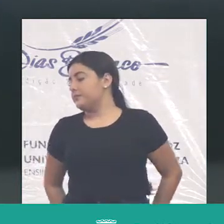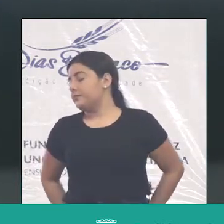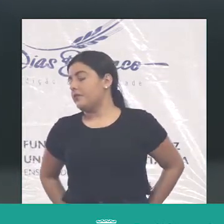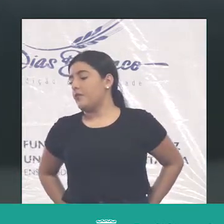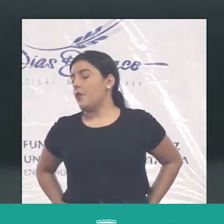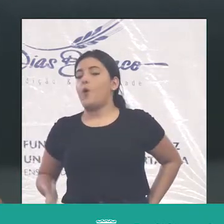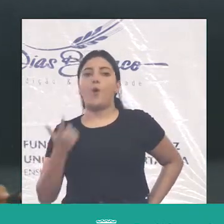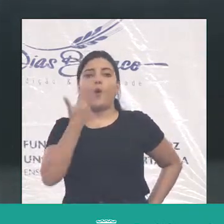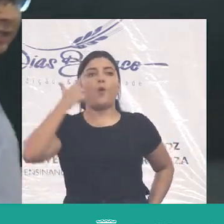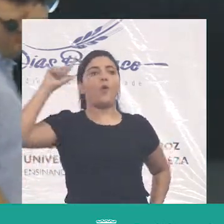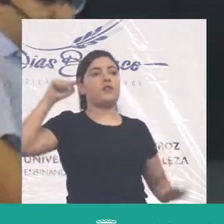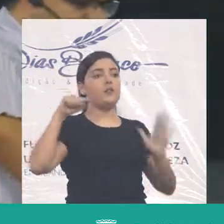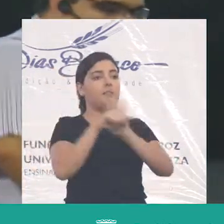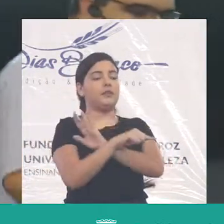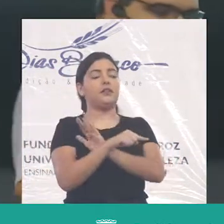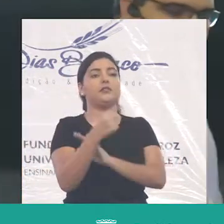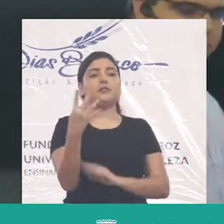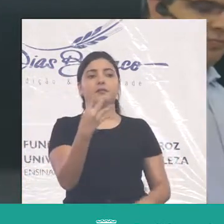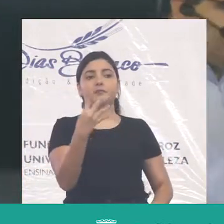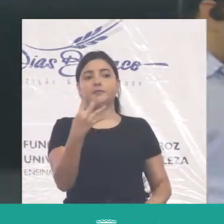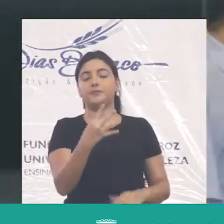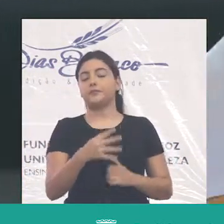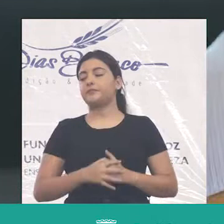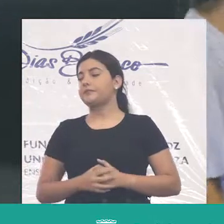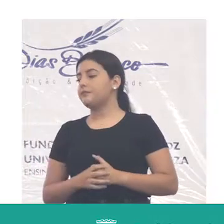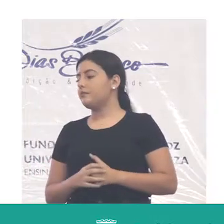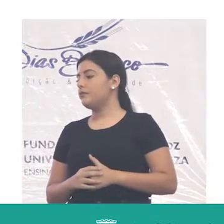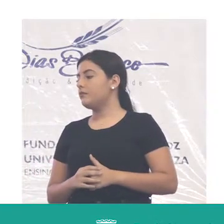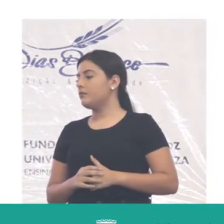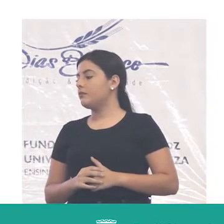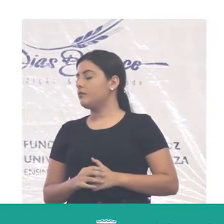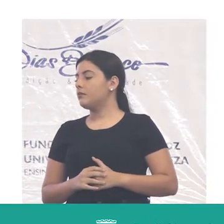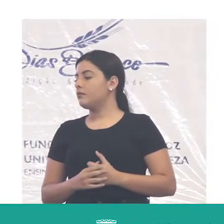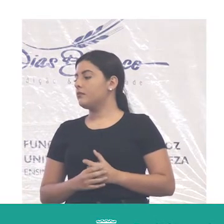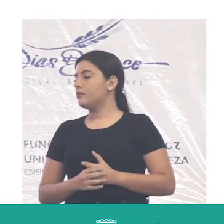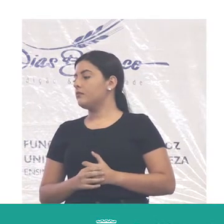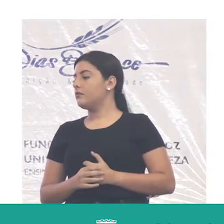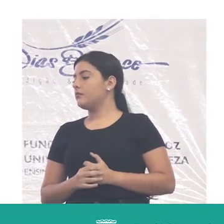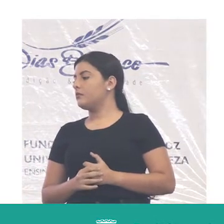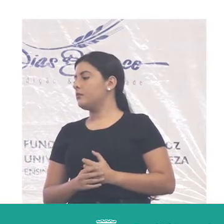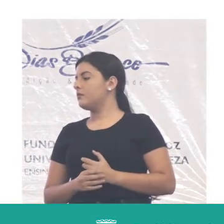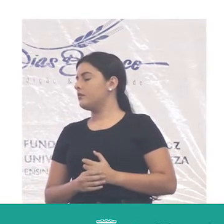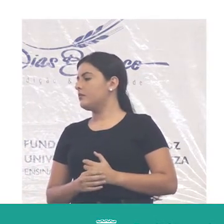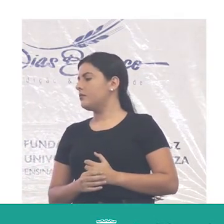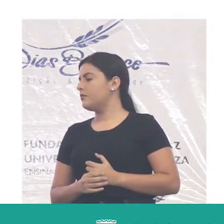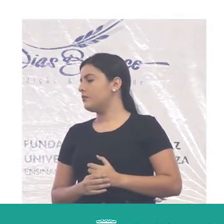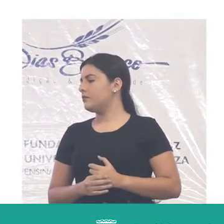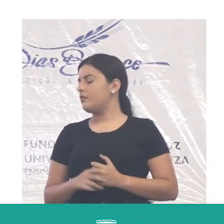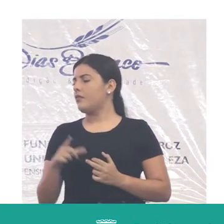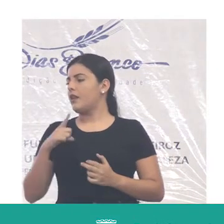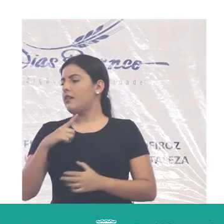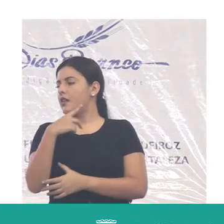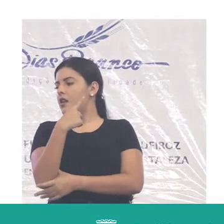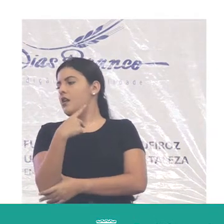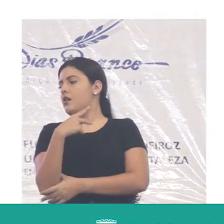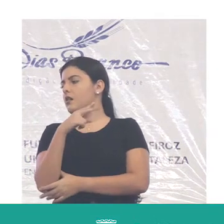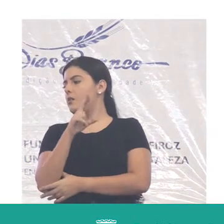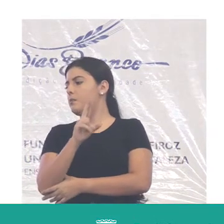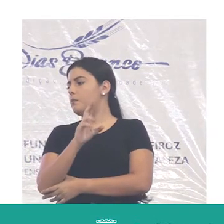mais? Questão de número 4. As torres Puerta